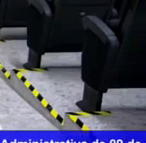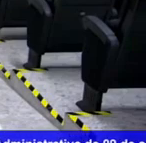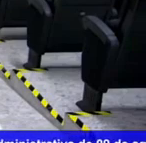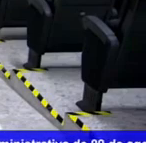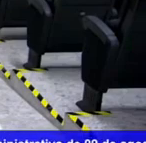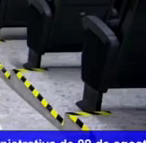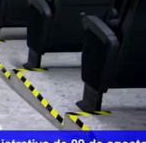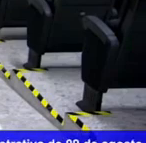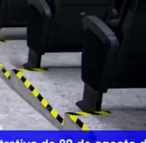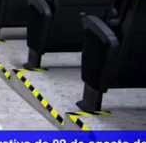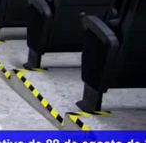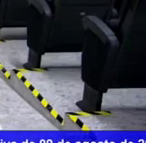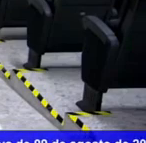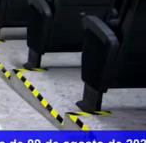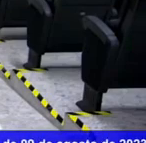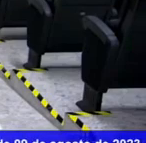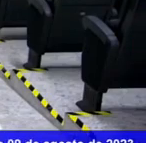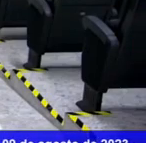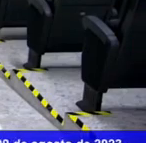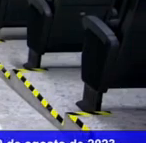2023. Imagem ampla do plenário.